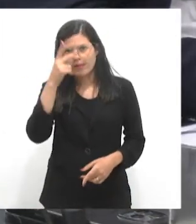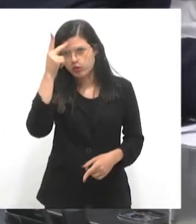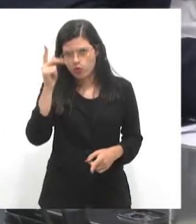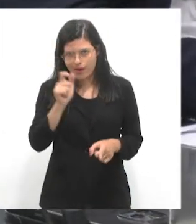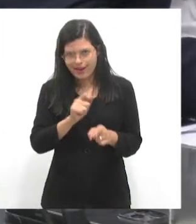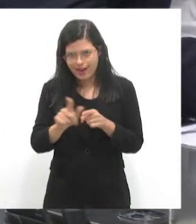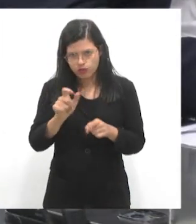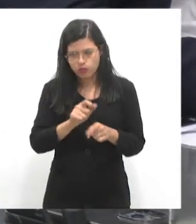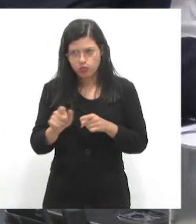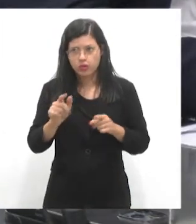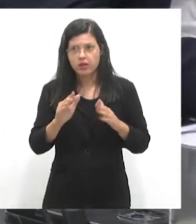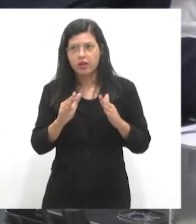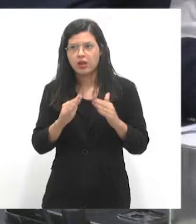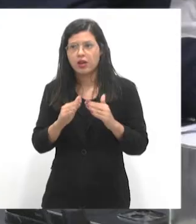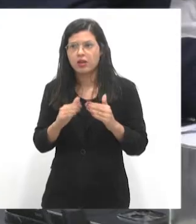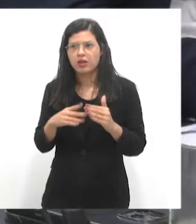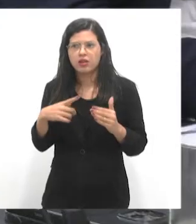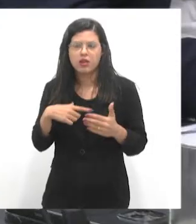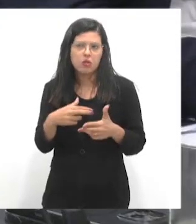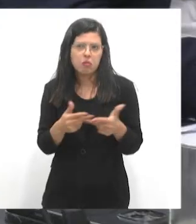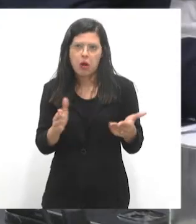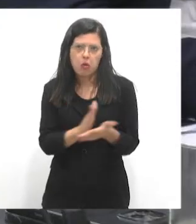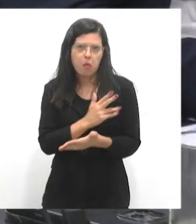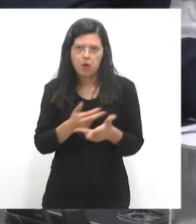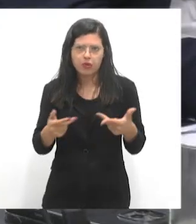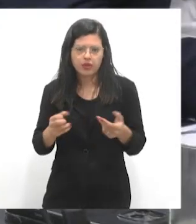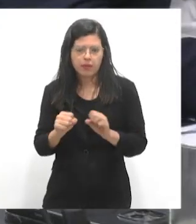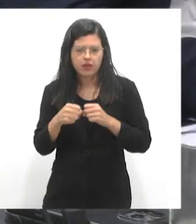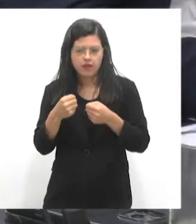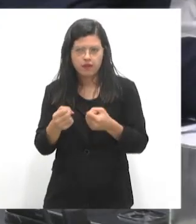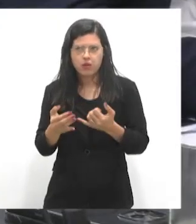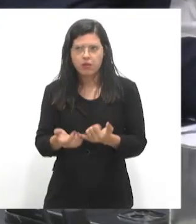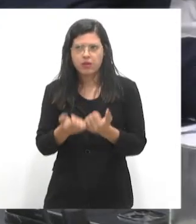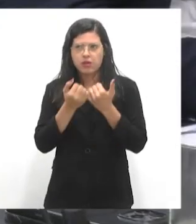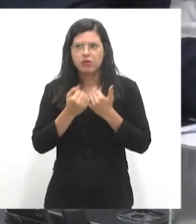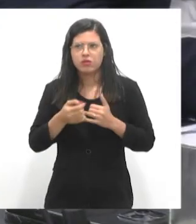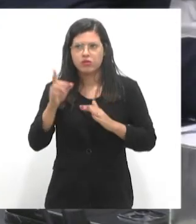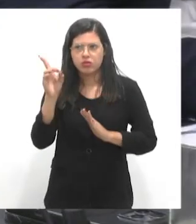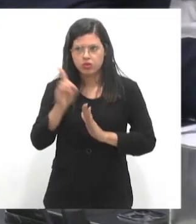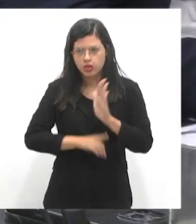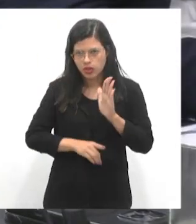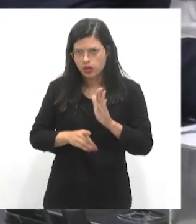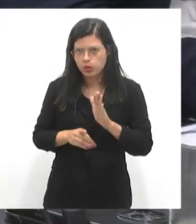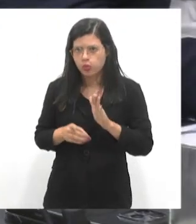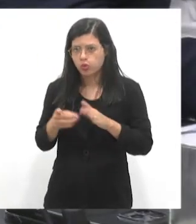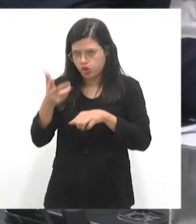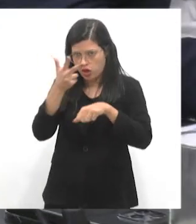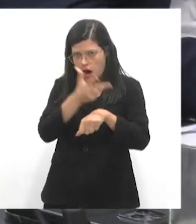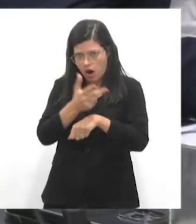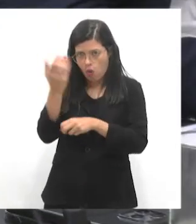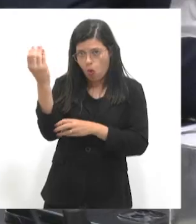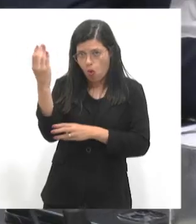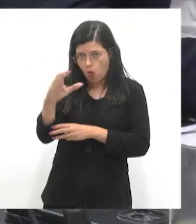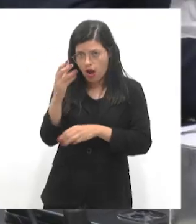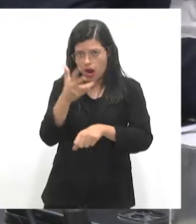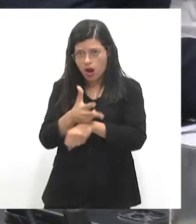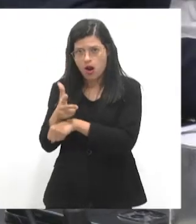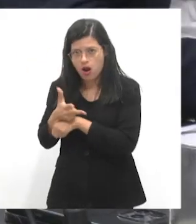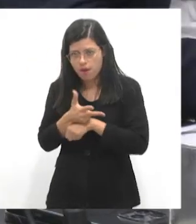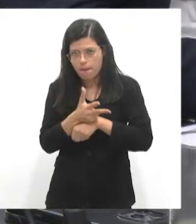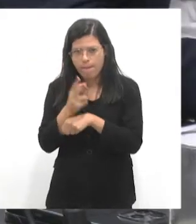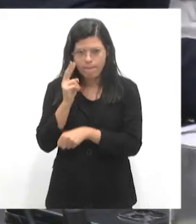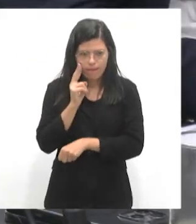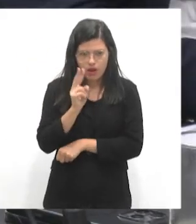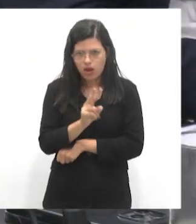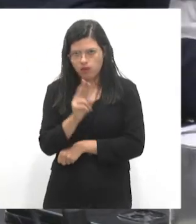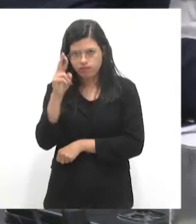mesmo que seja algo para defender o seu patrimônio, tenha o direito de invadir privacidade de outrem e colocar câmeras